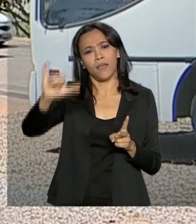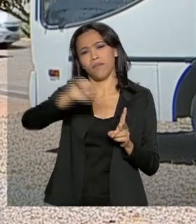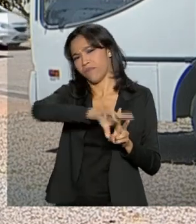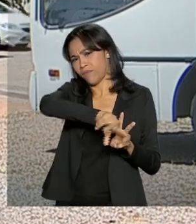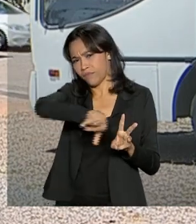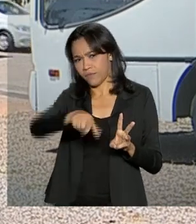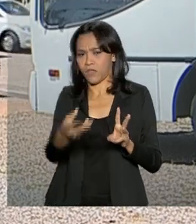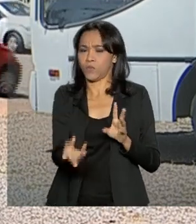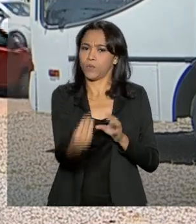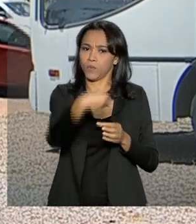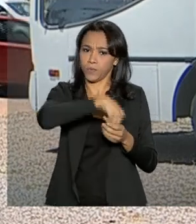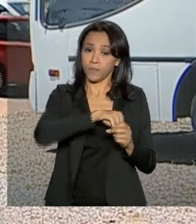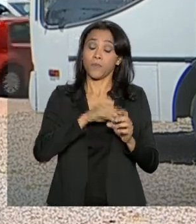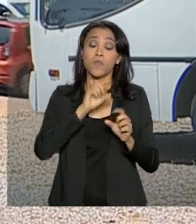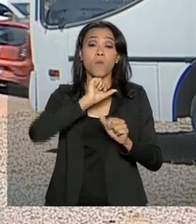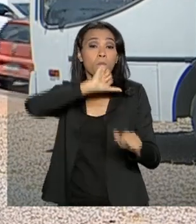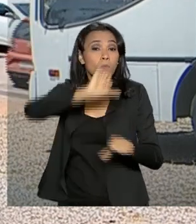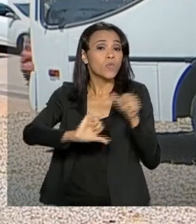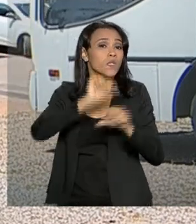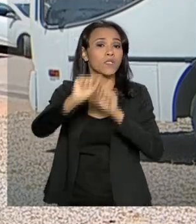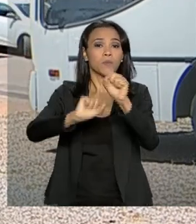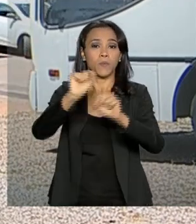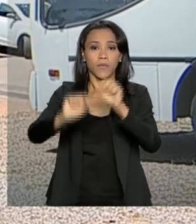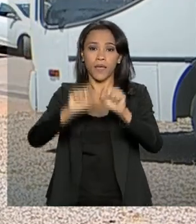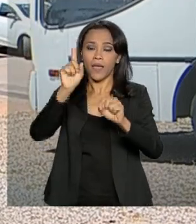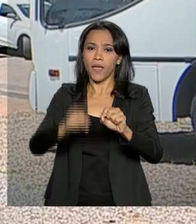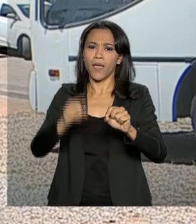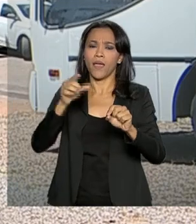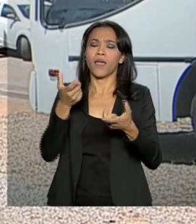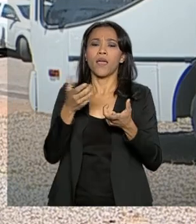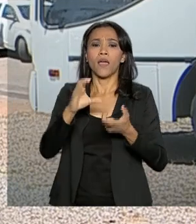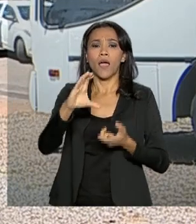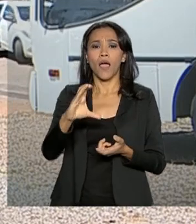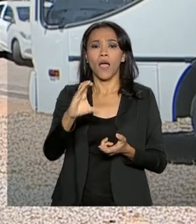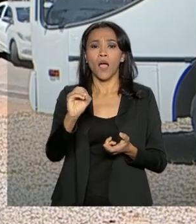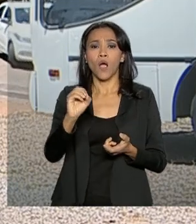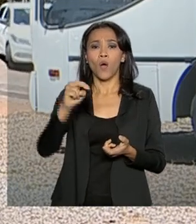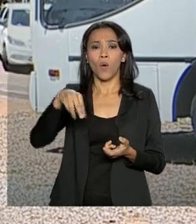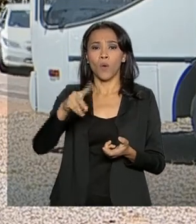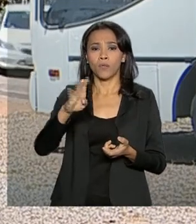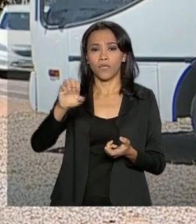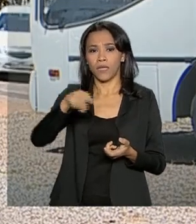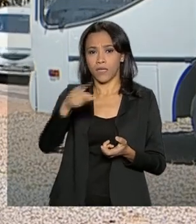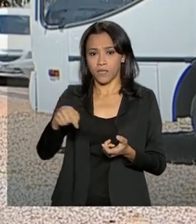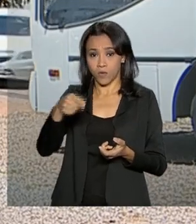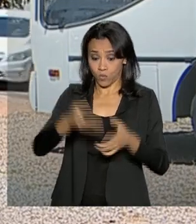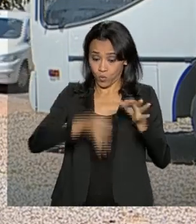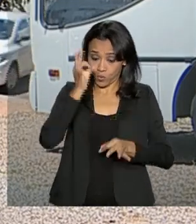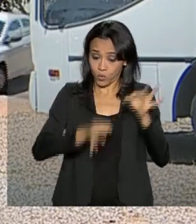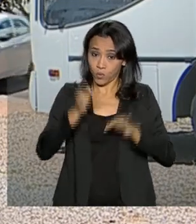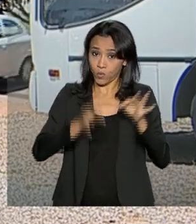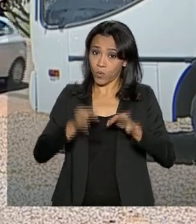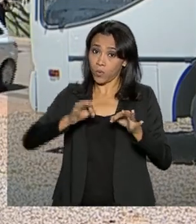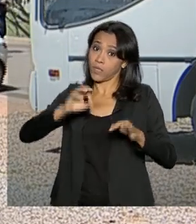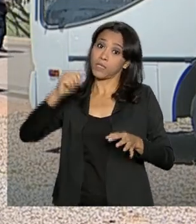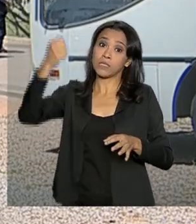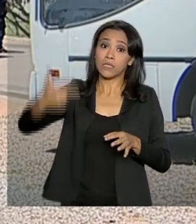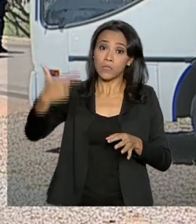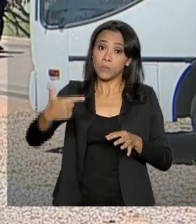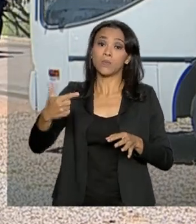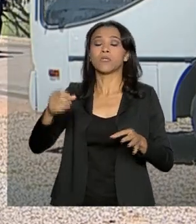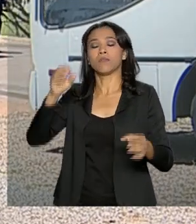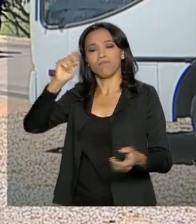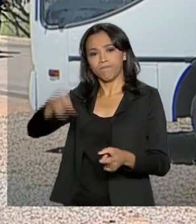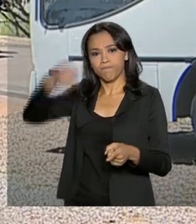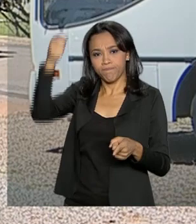as mudanças previstas está a execução da condenação imediata após o julgamento na segunda instância. A proposta